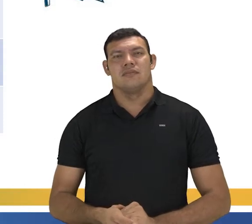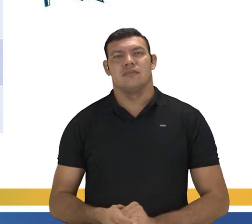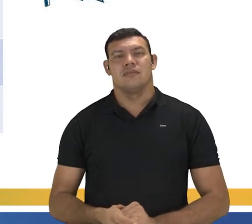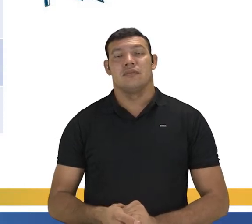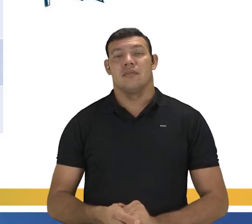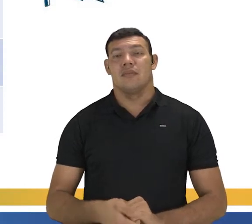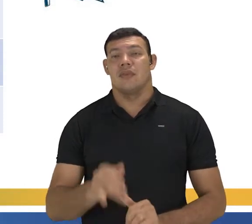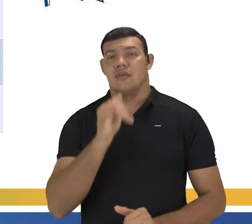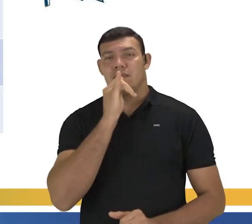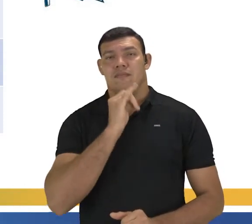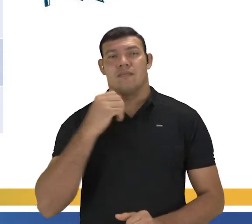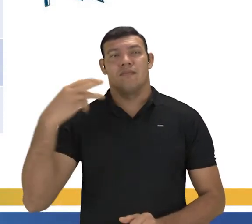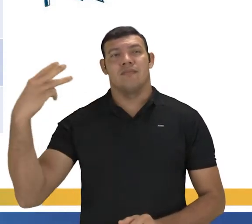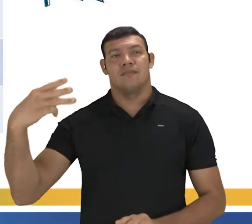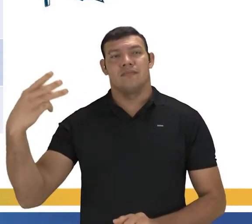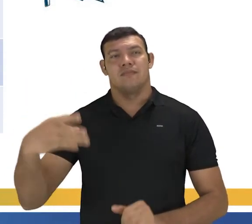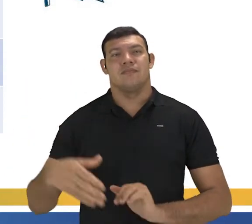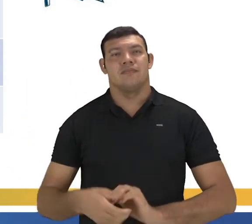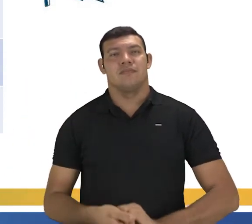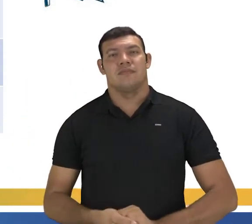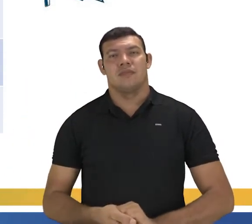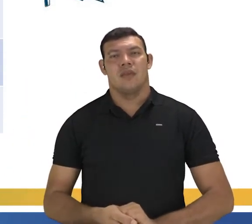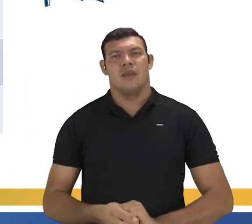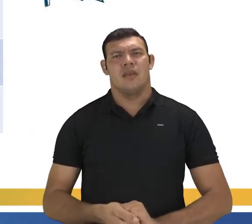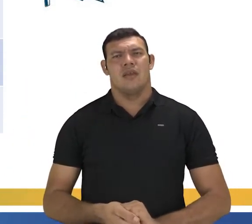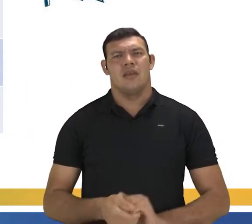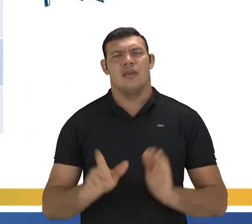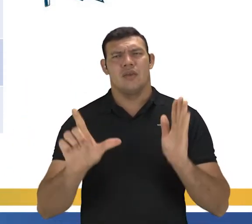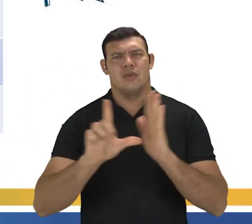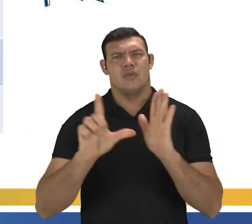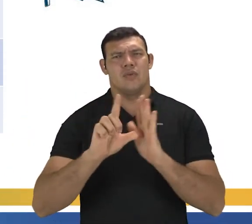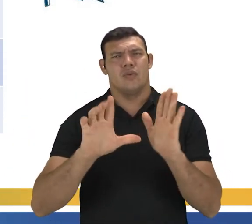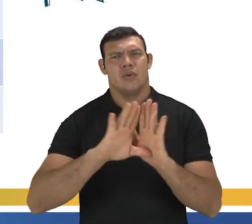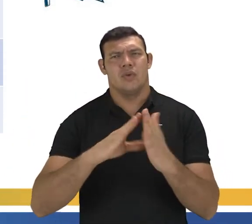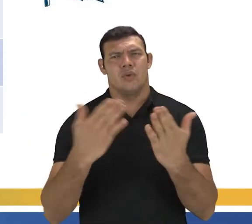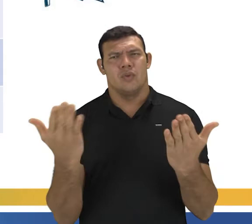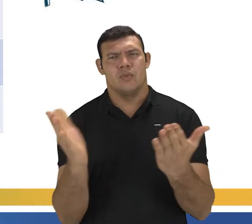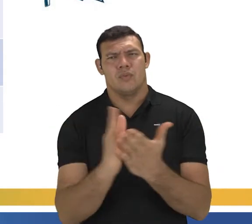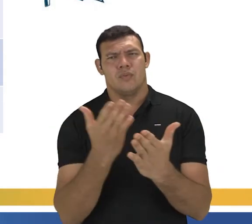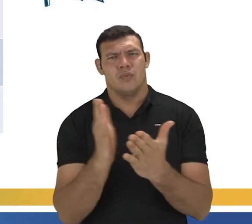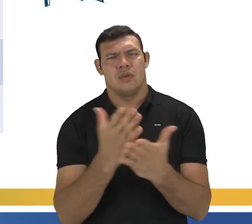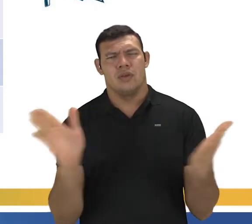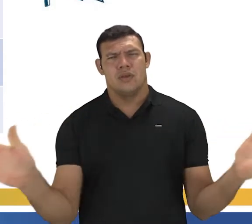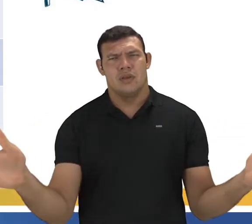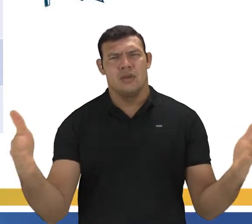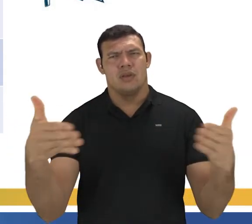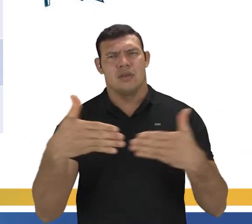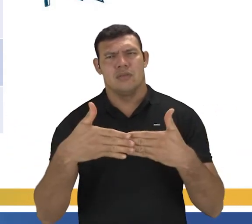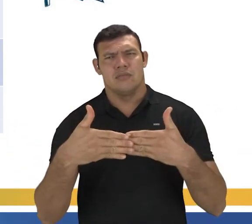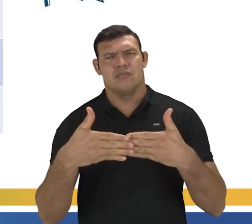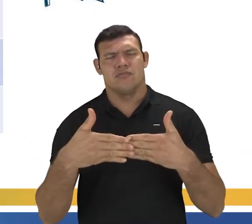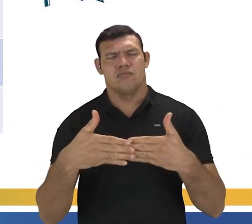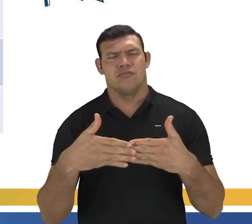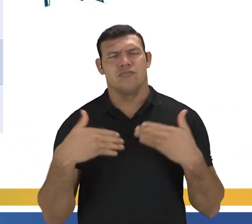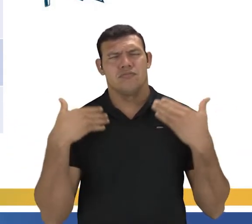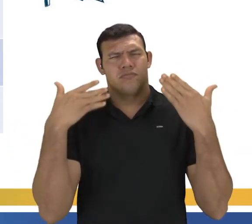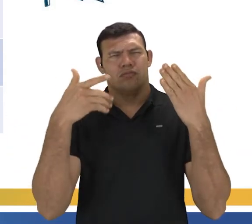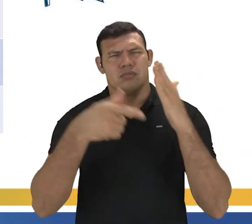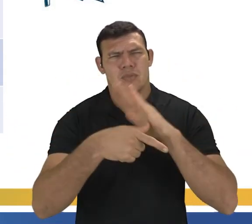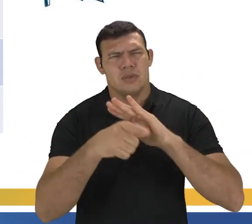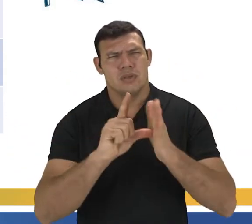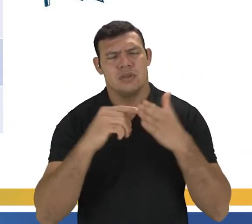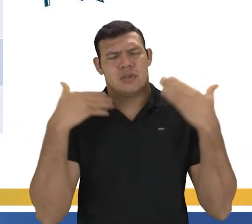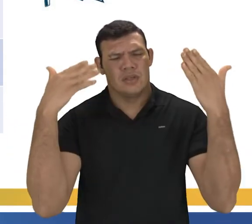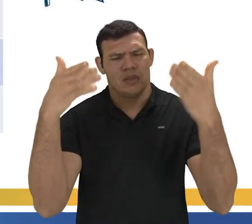e terceira rata book store closed for you later o sujeito